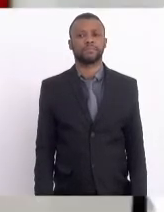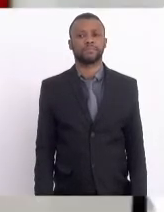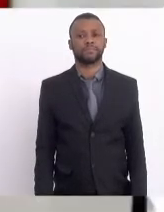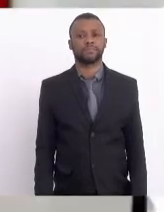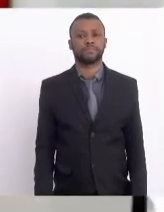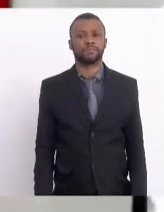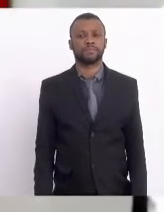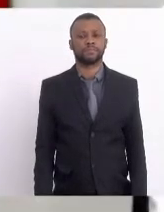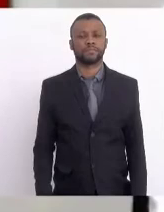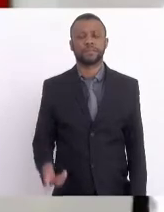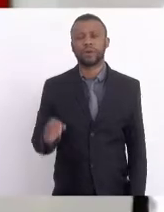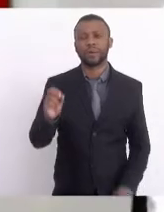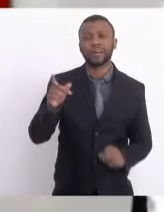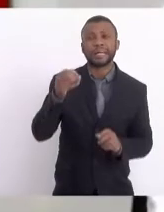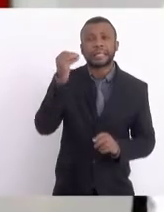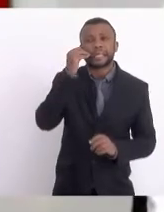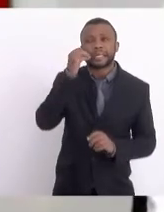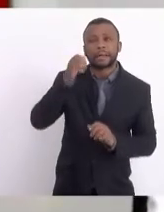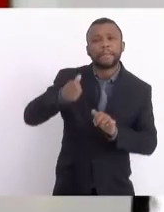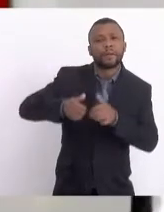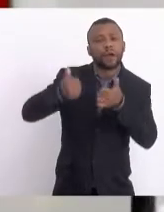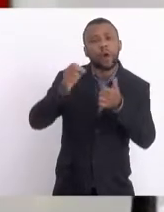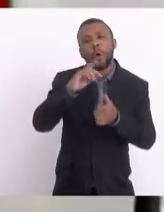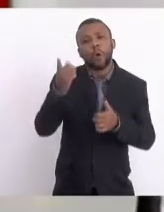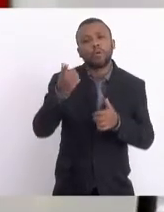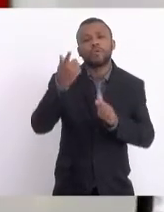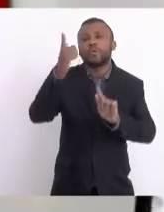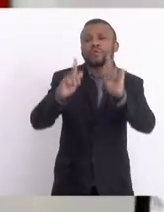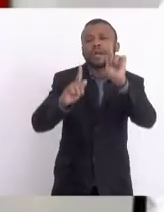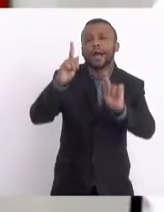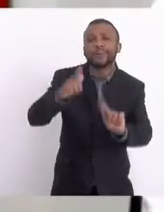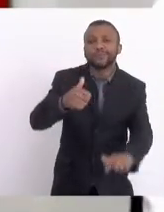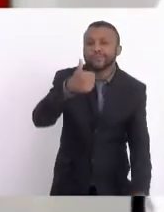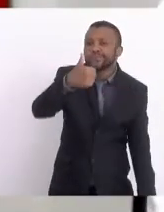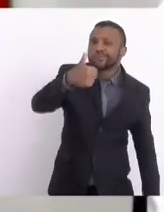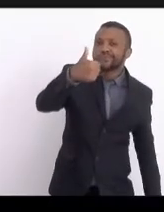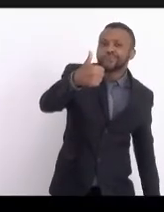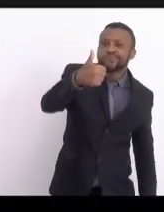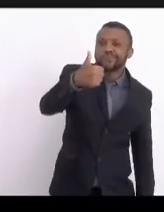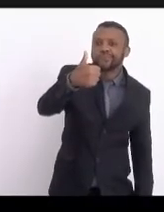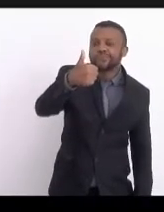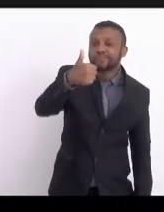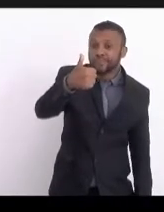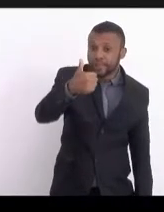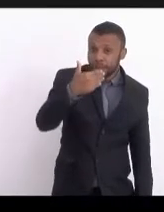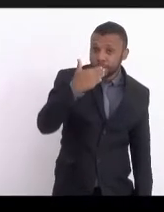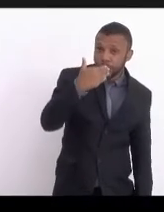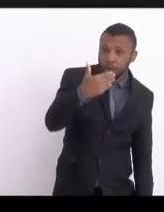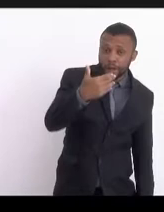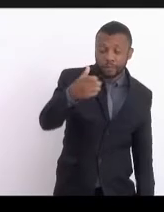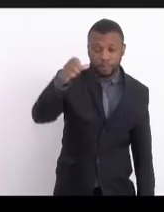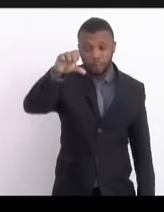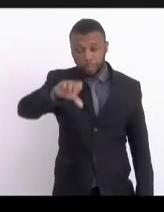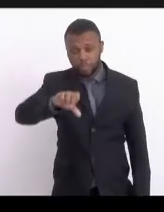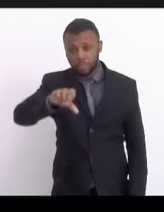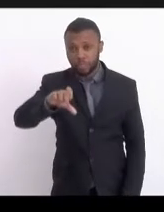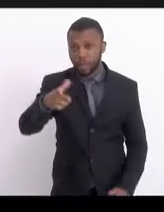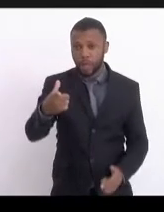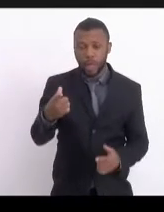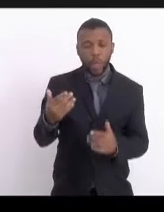melhora o somzinho aí, ou então faz o gesto com a mão. O dedinho para cima, favorável. Dedinho para baixo,